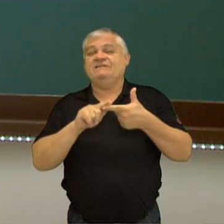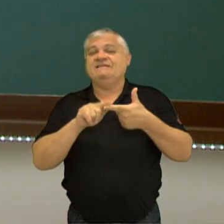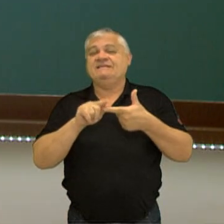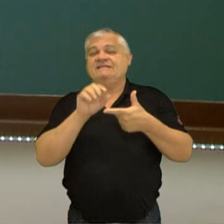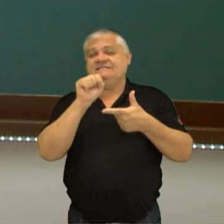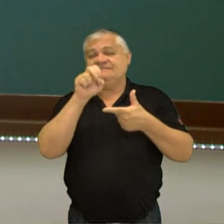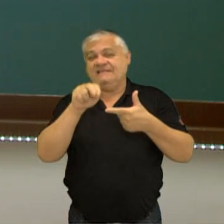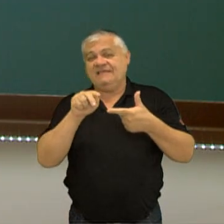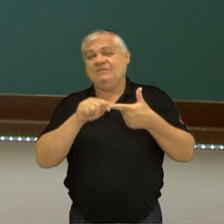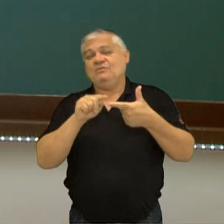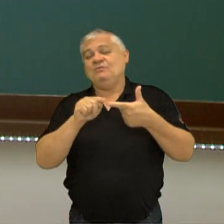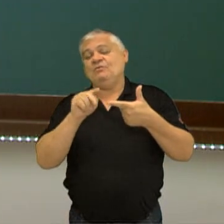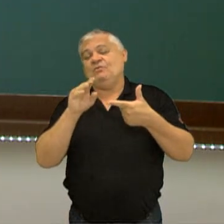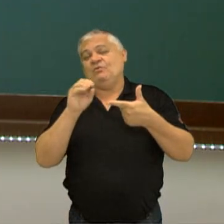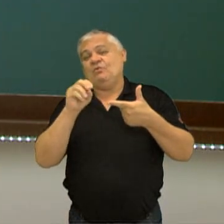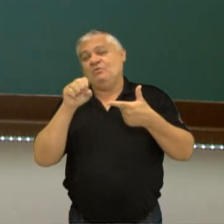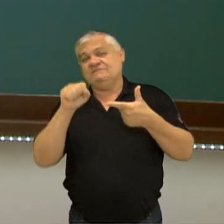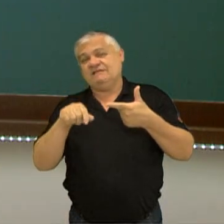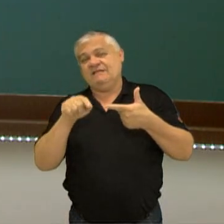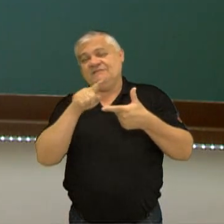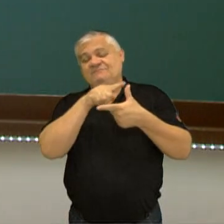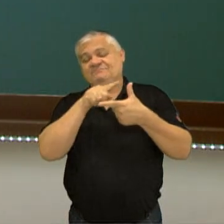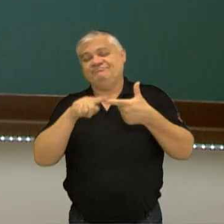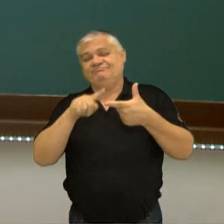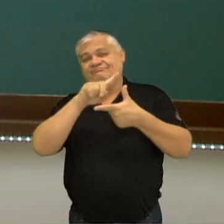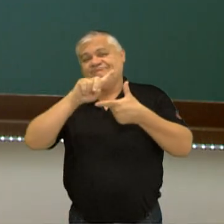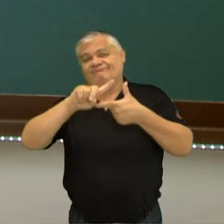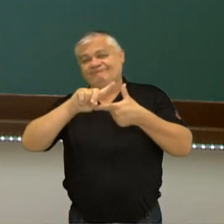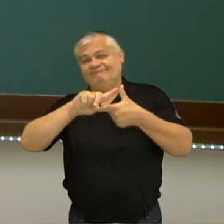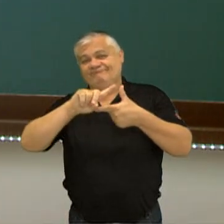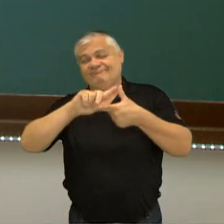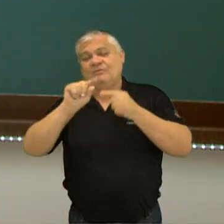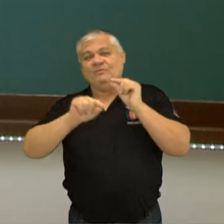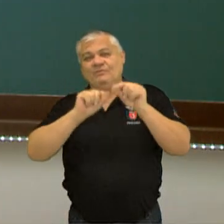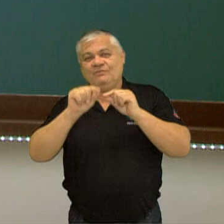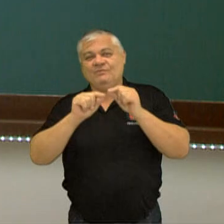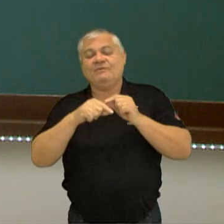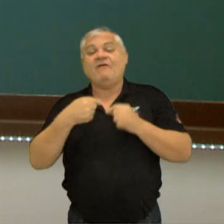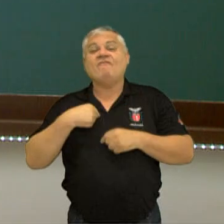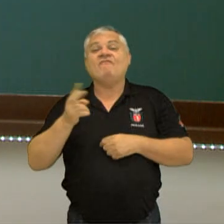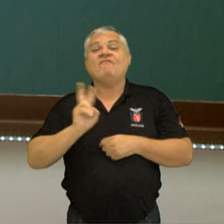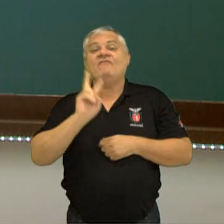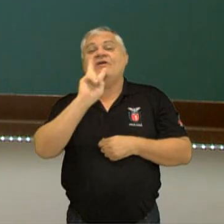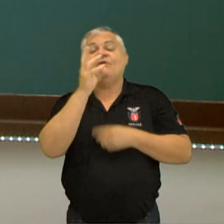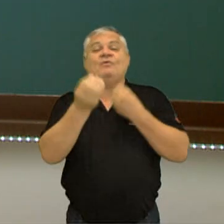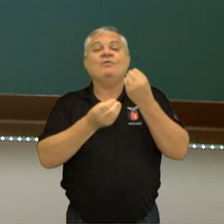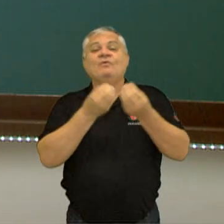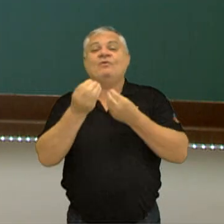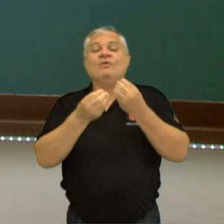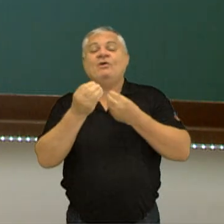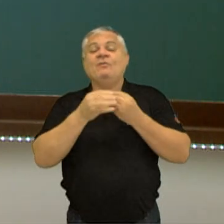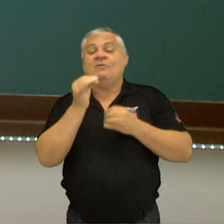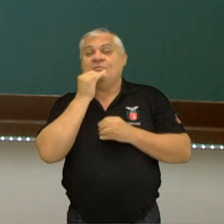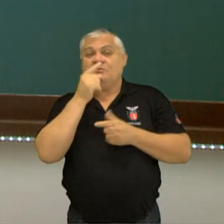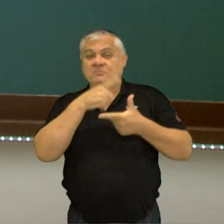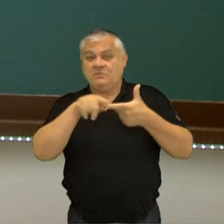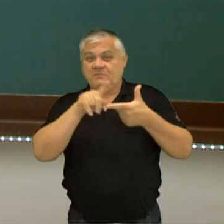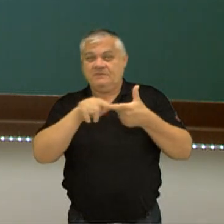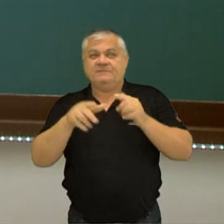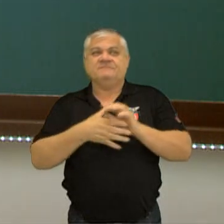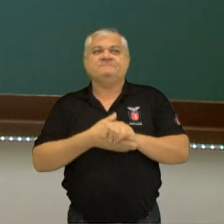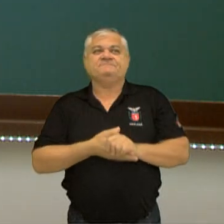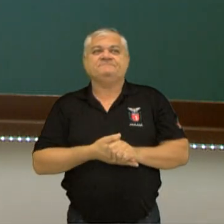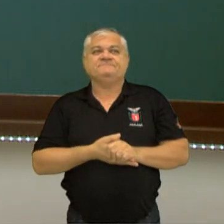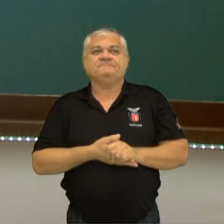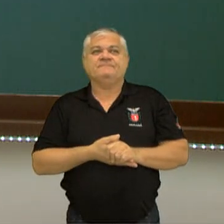as relações trigonométricas, e vamos relacionar esses valores notáveis na resolução de problemas.